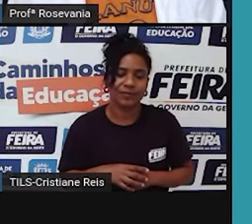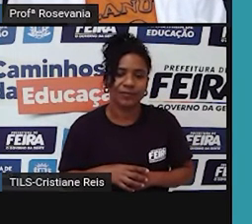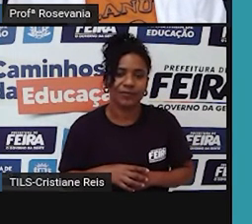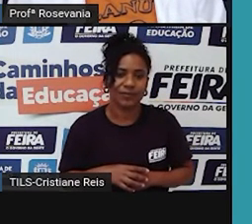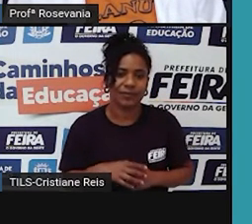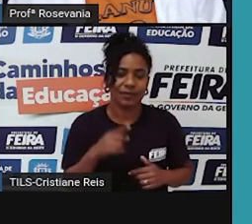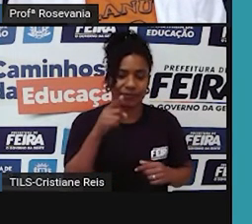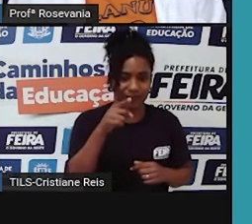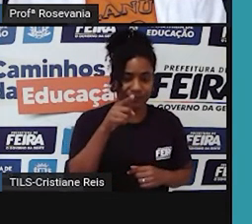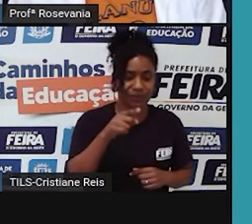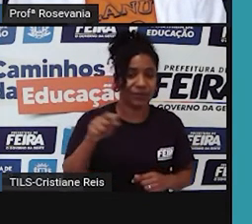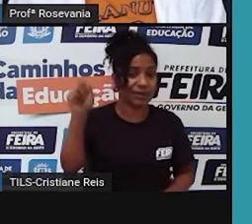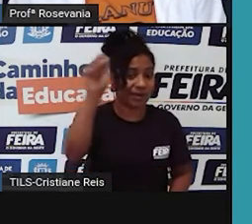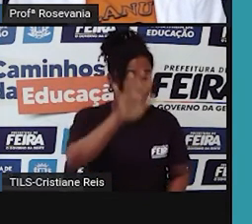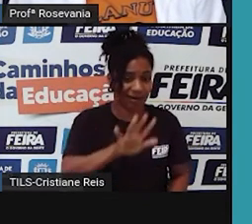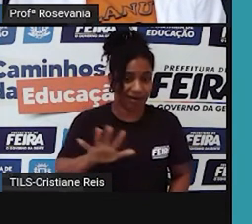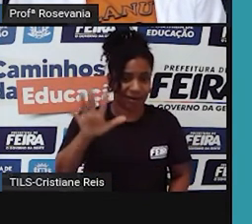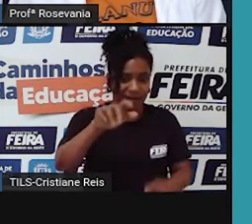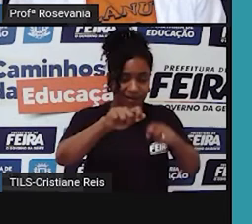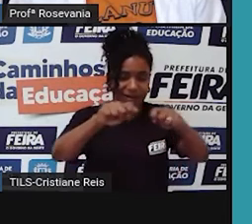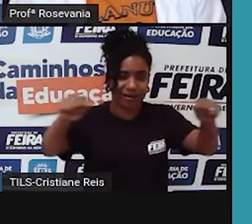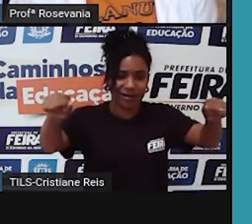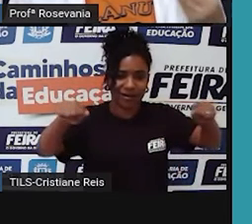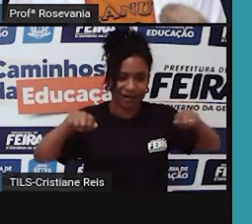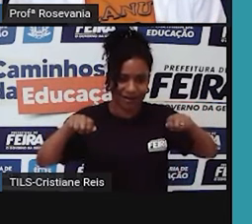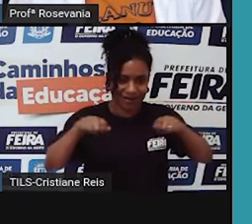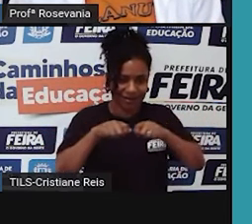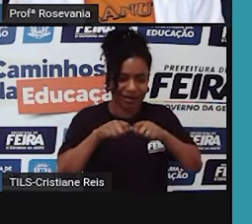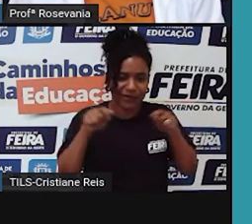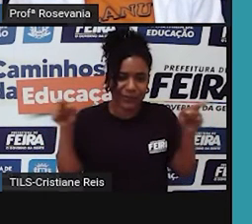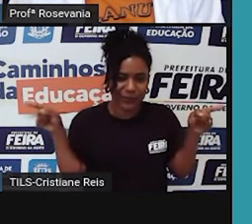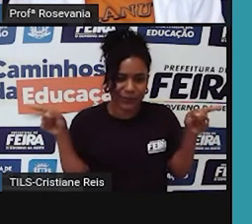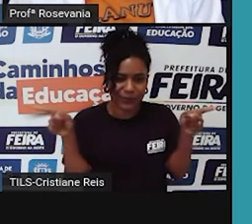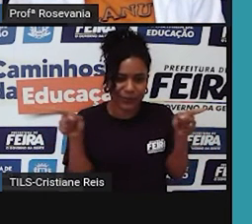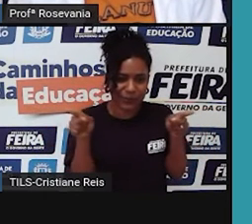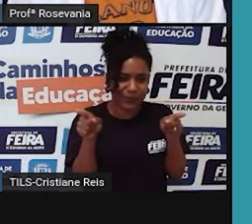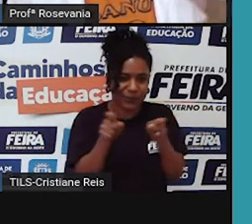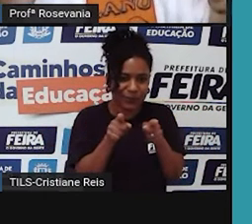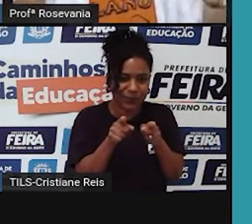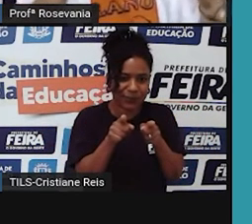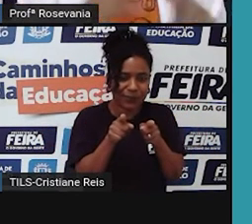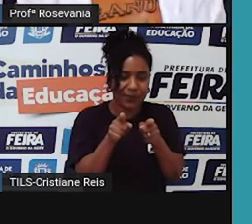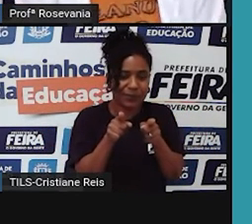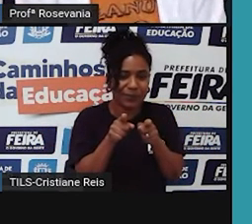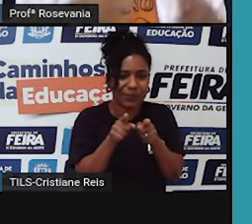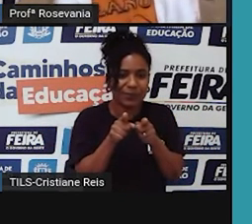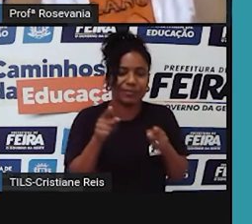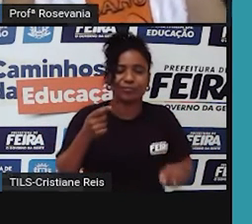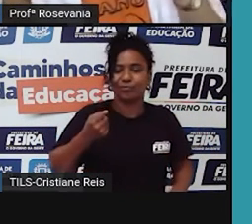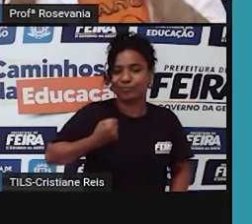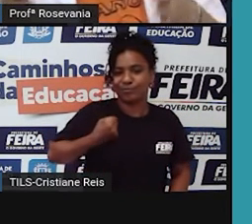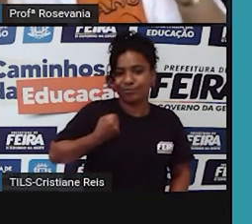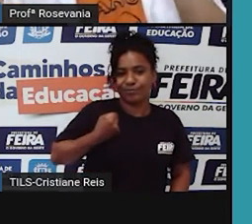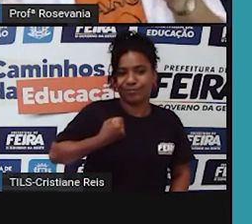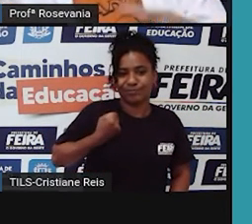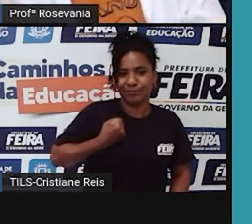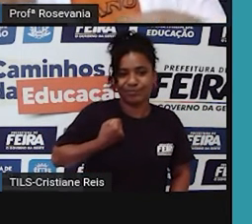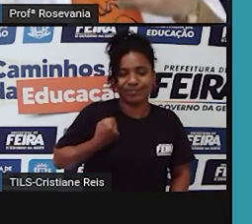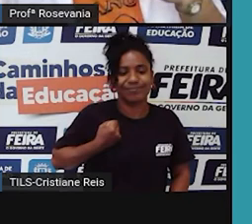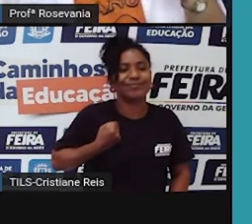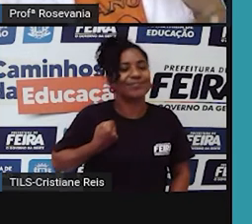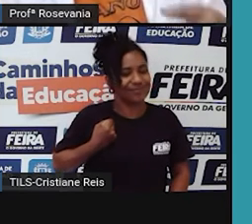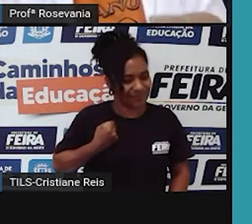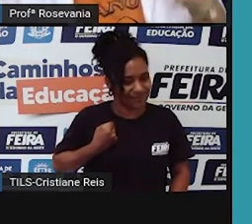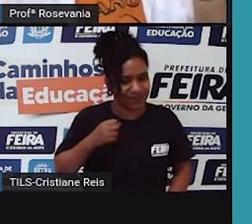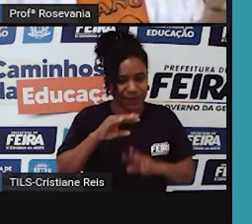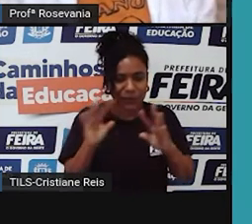maior é a área que eu vou reduzir para colocar lá no papel, menor vai ser a quantidade de coisas,